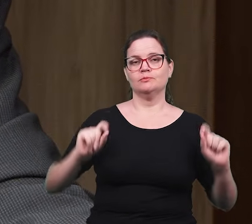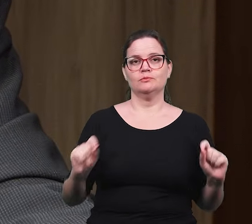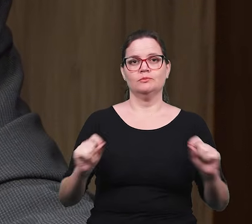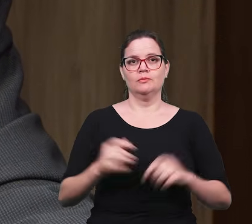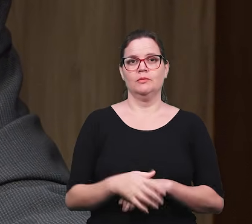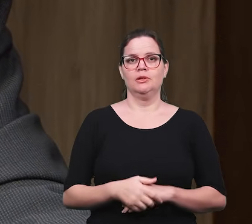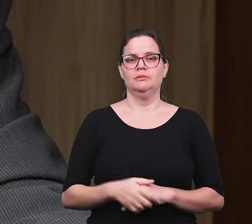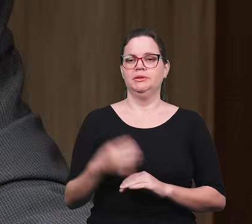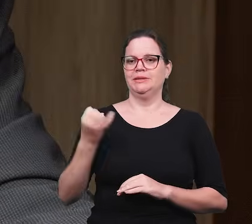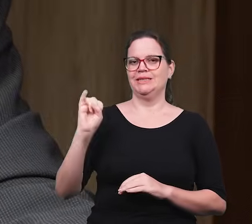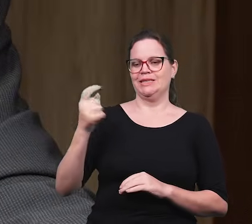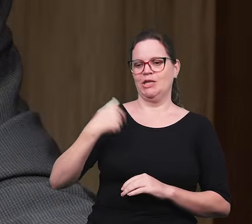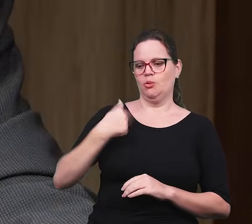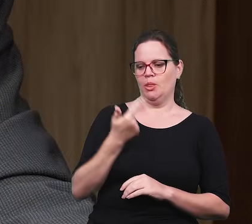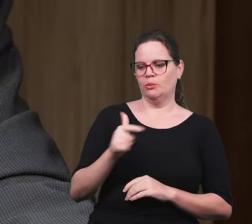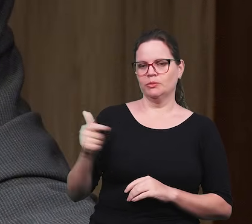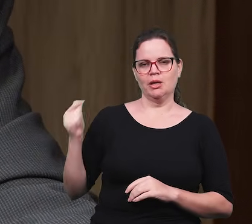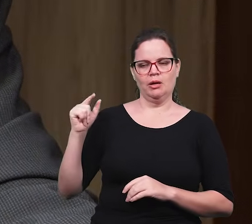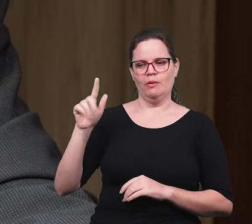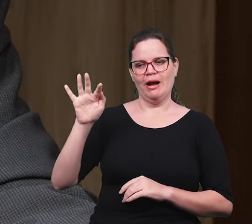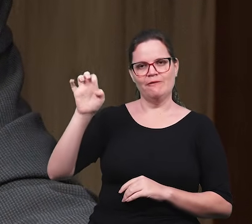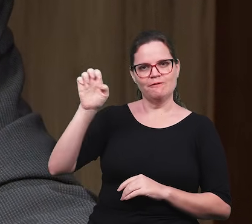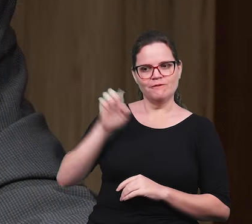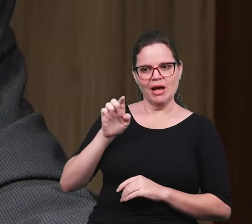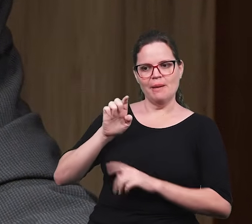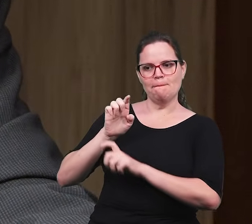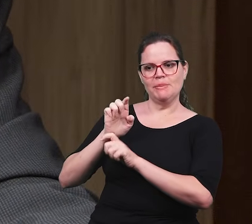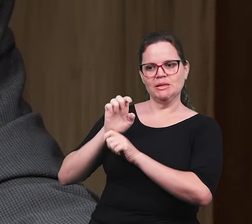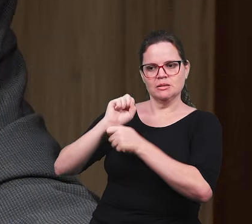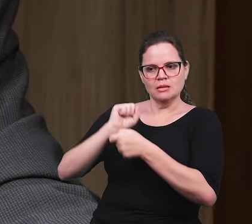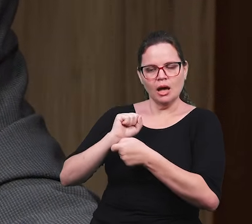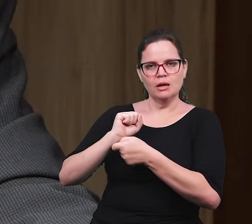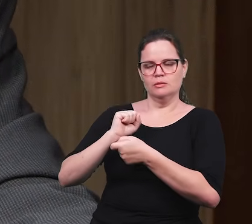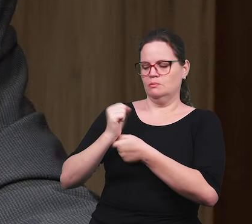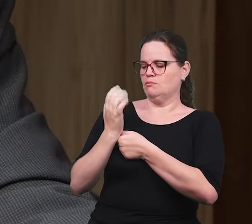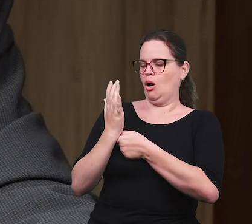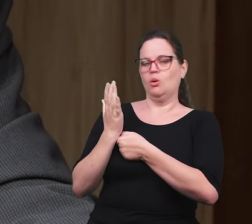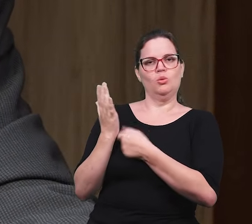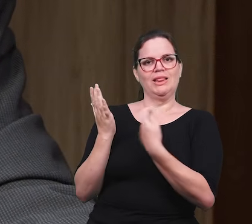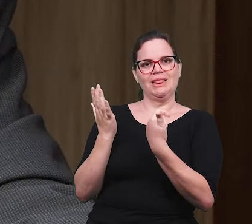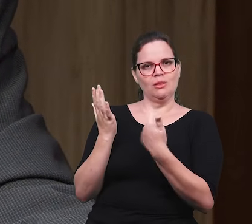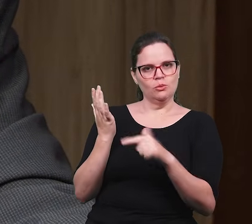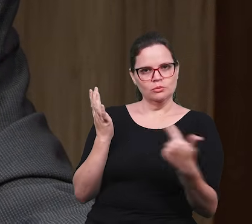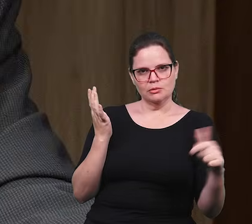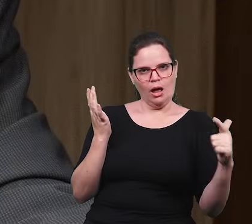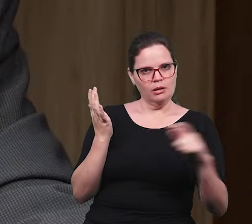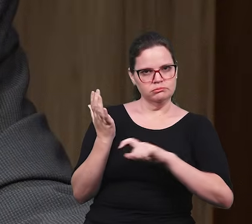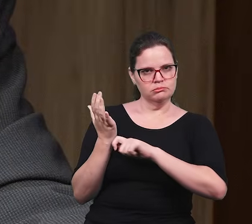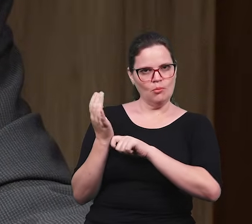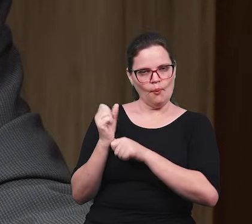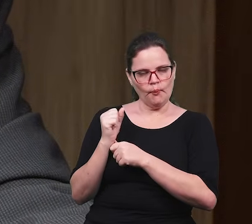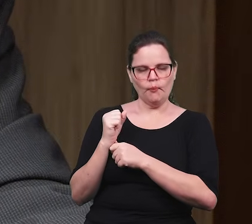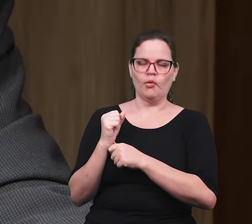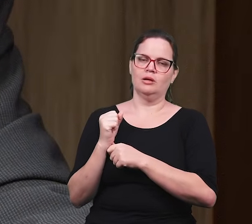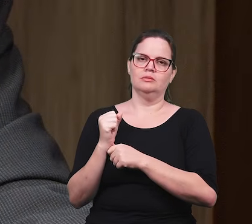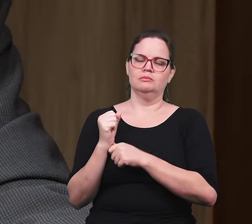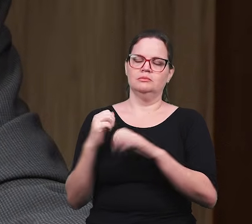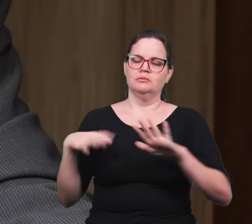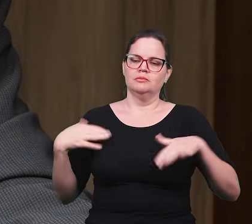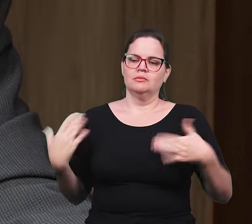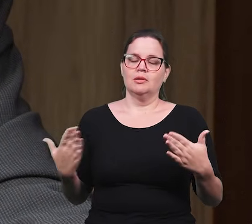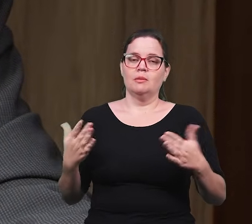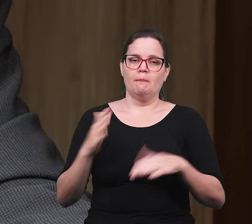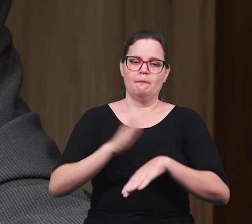sem este mistério na vida dos servos, em todos os momentos das